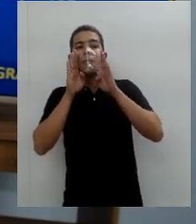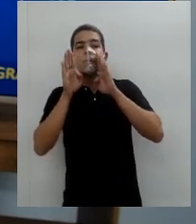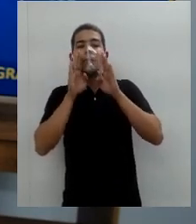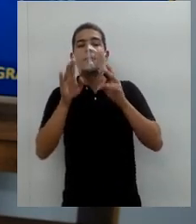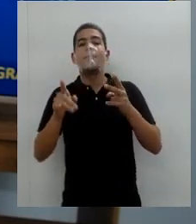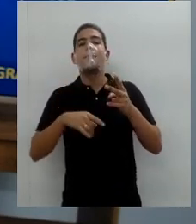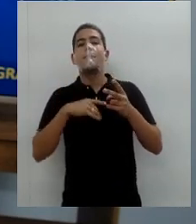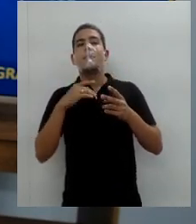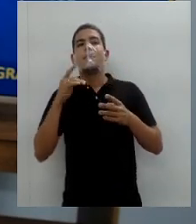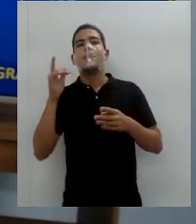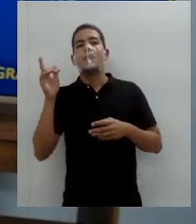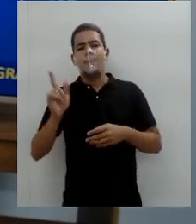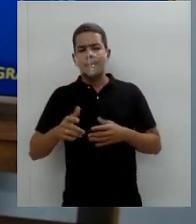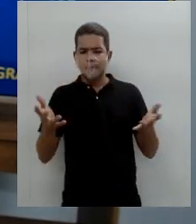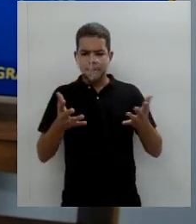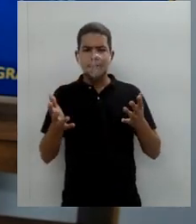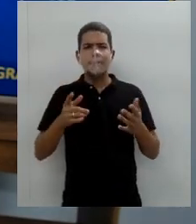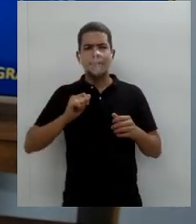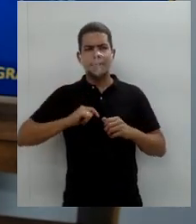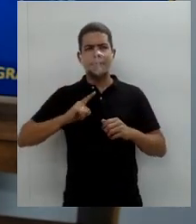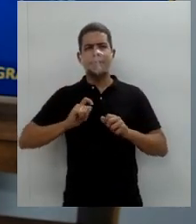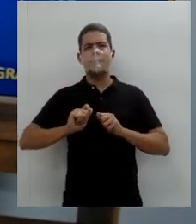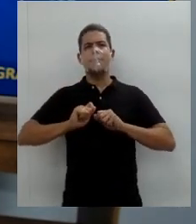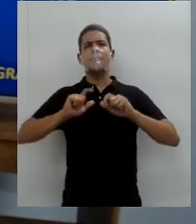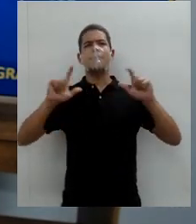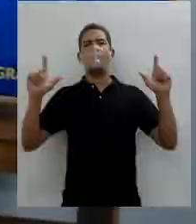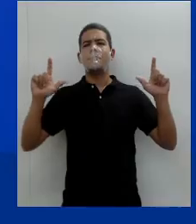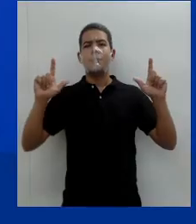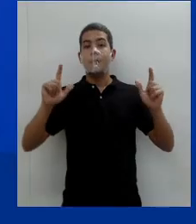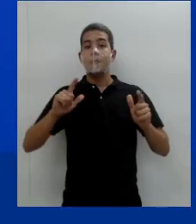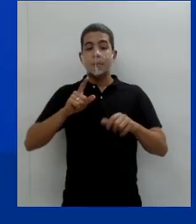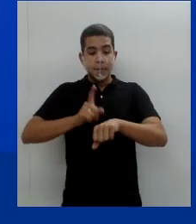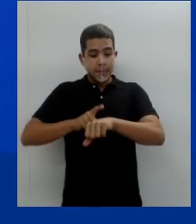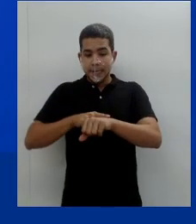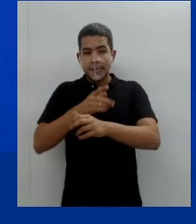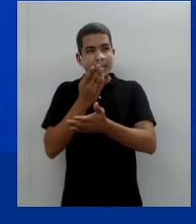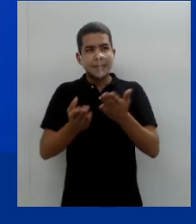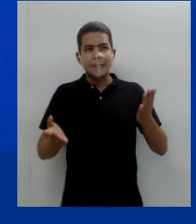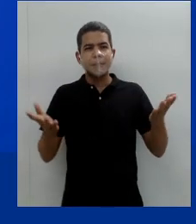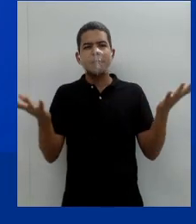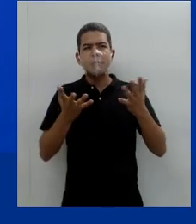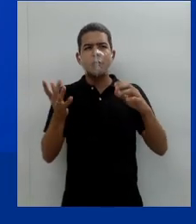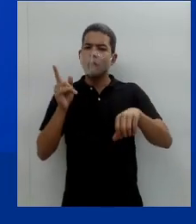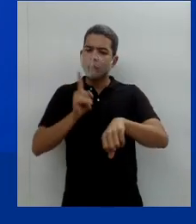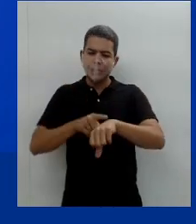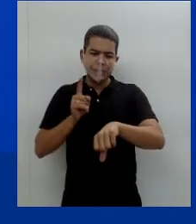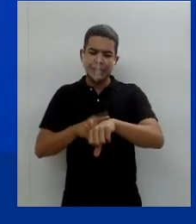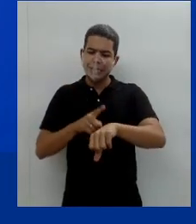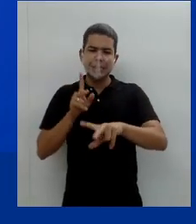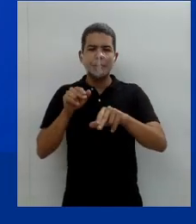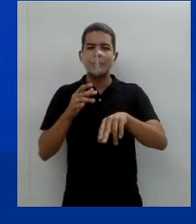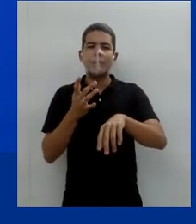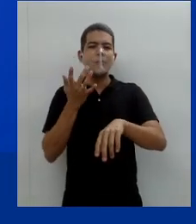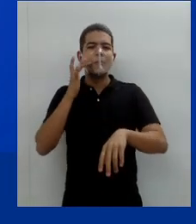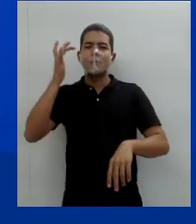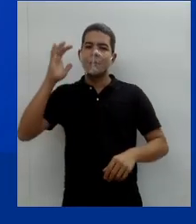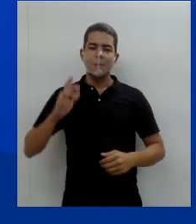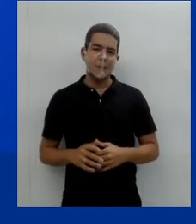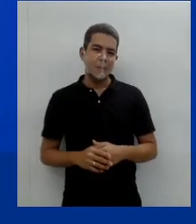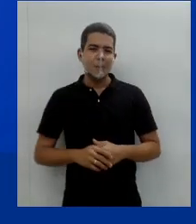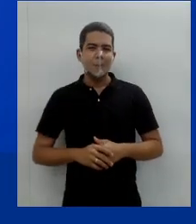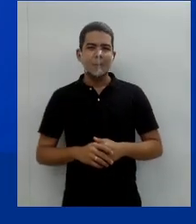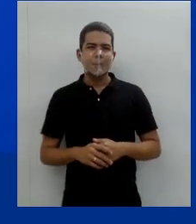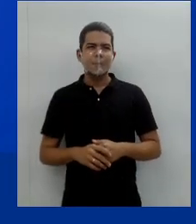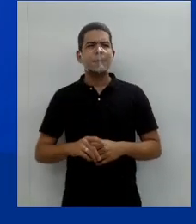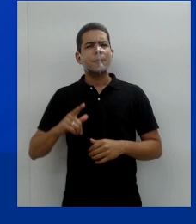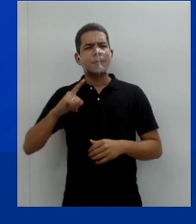e agora vamos para a tela geral para a gente não perder tempo nenhum, porque hoje tempo é ouro, tá certo? Galerinha, tem o canal